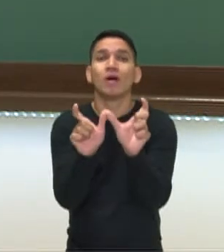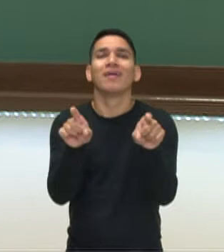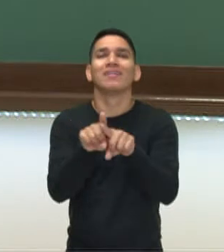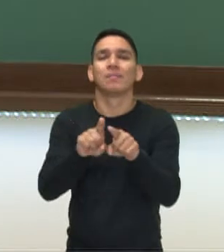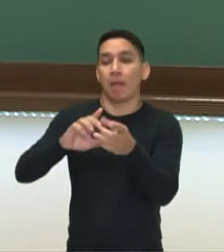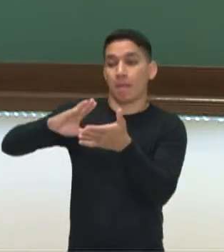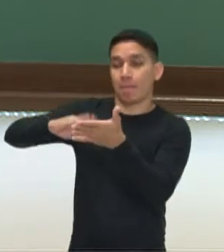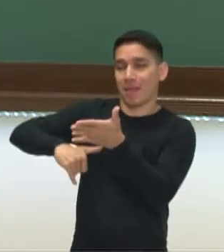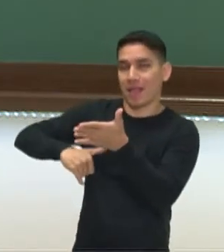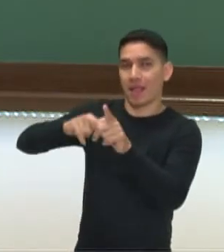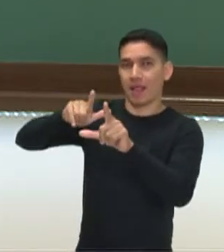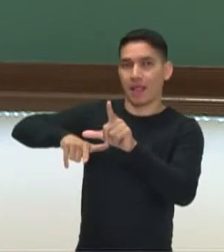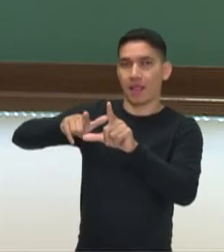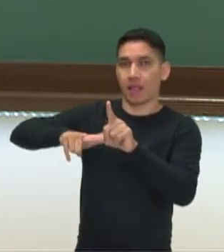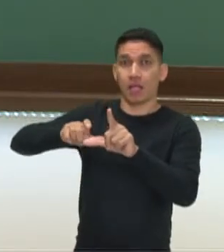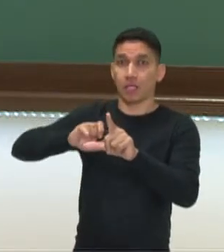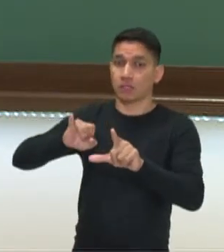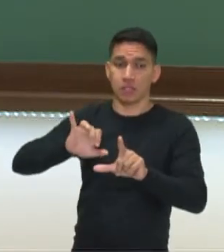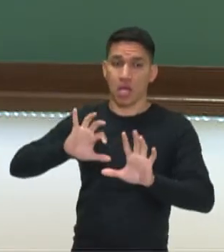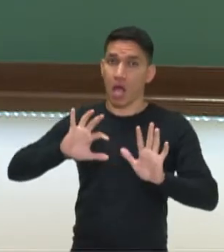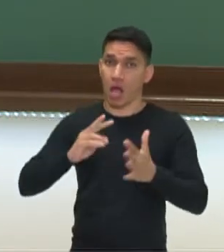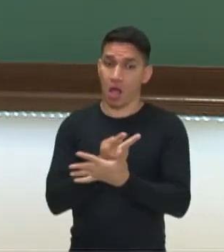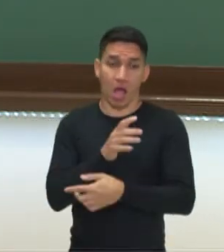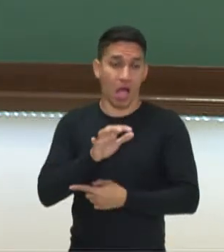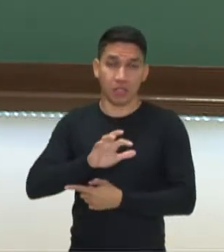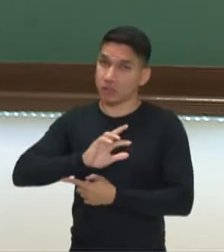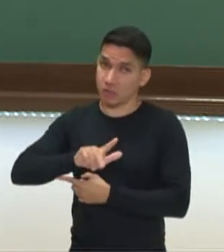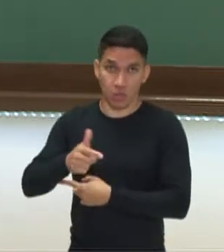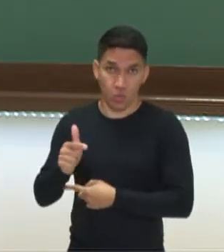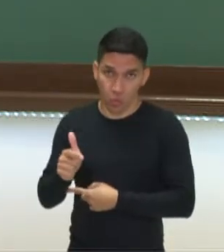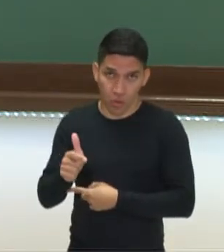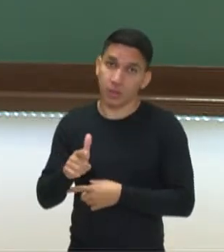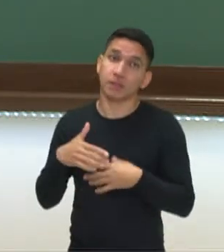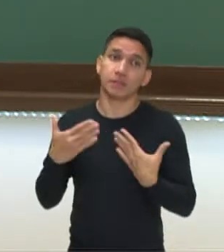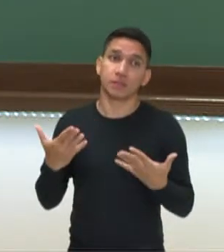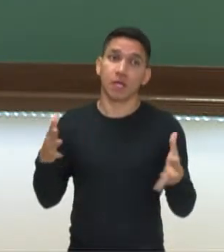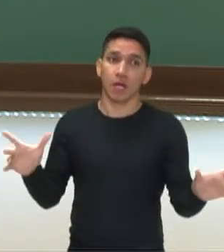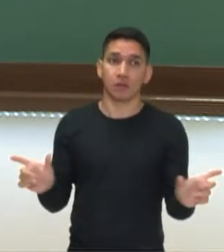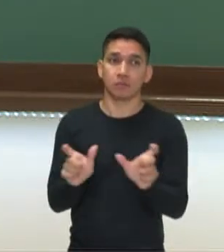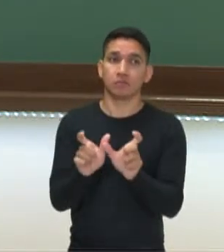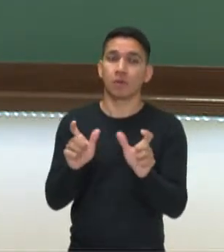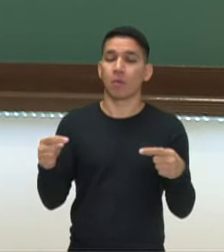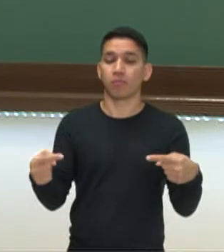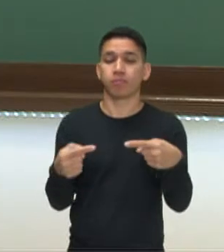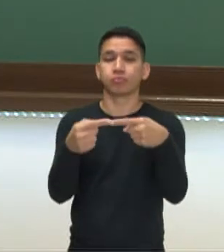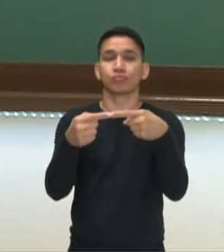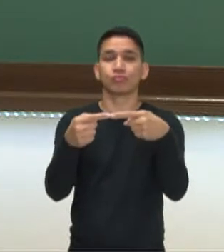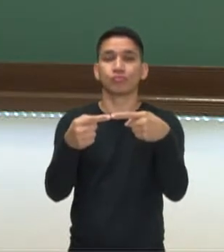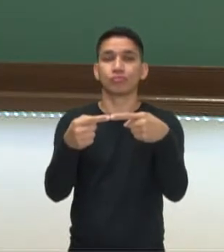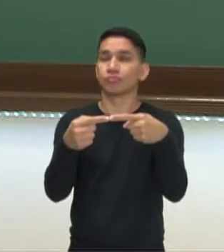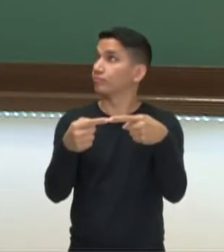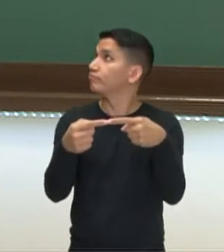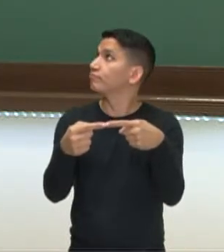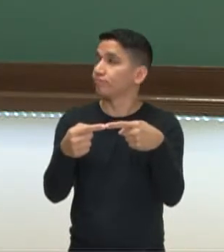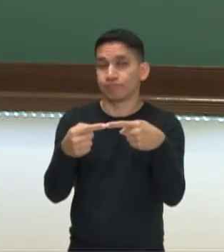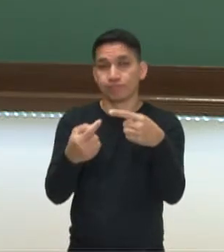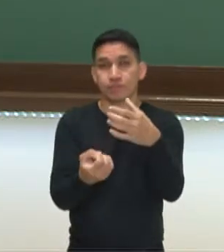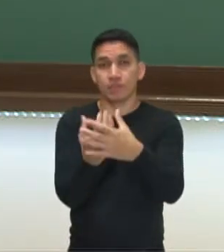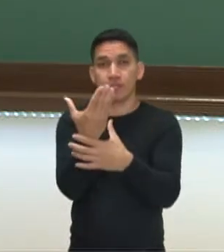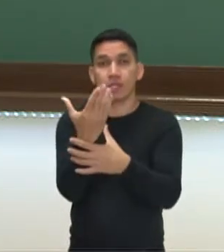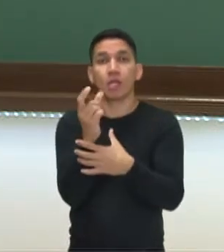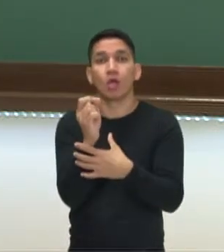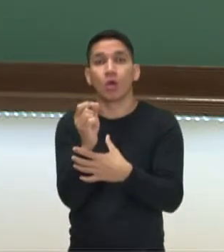de letras. Caso contrário, né, eu tenho aqui as combinações, que é a